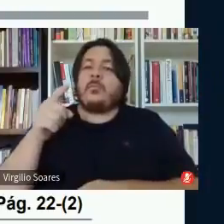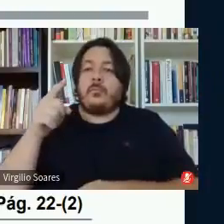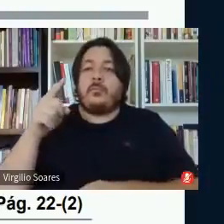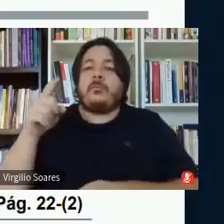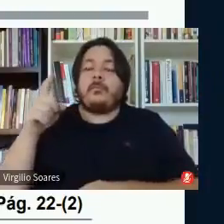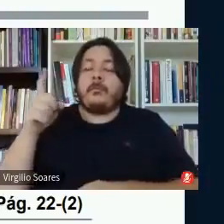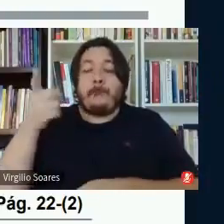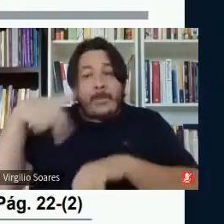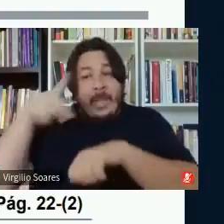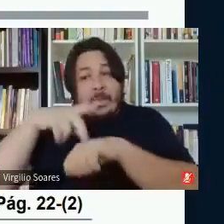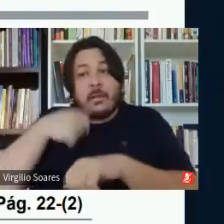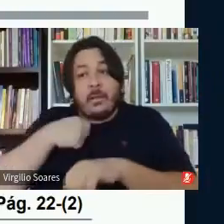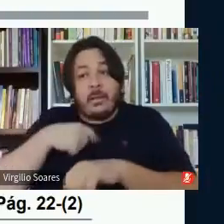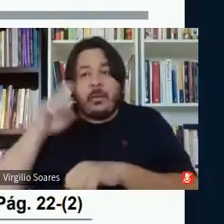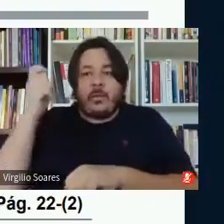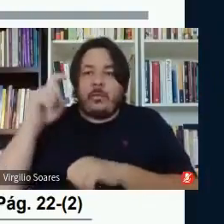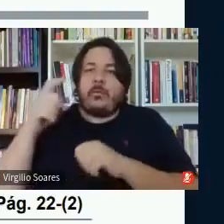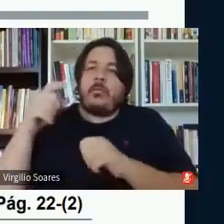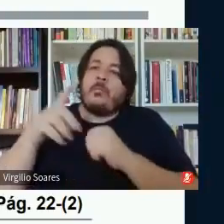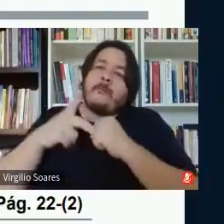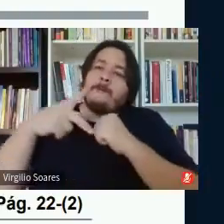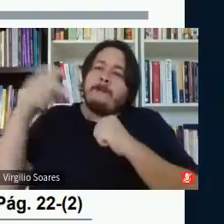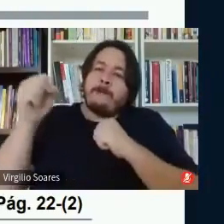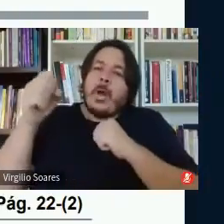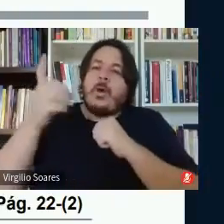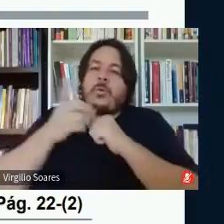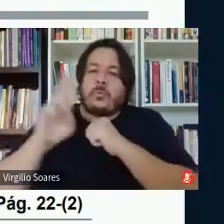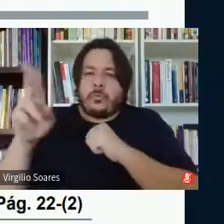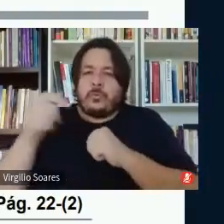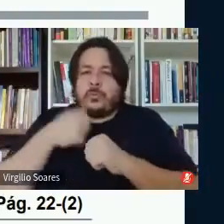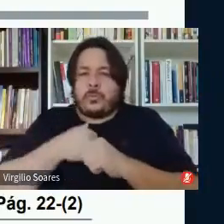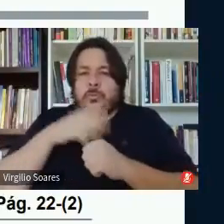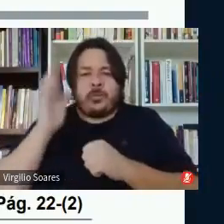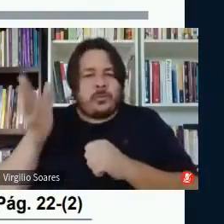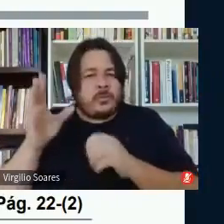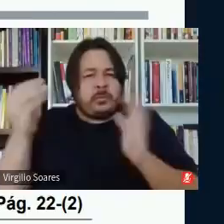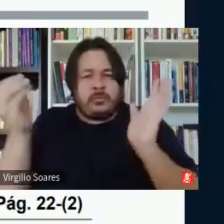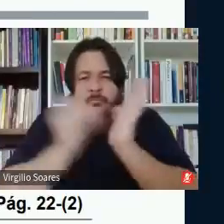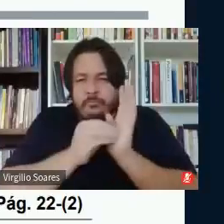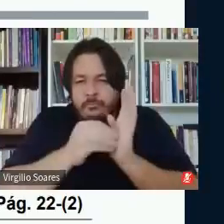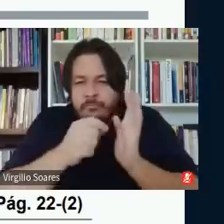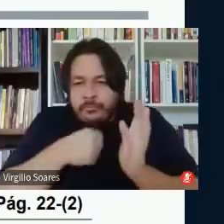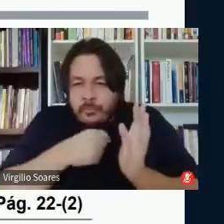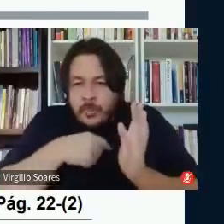em 13 de março publicava um decreto-lei com medidas emergenciais de enfrentamento da Covid.